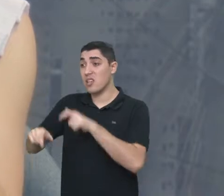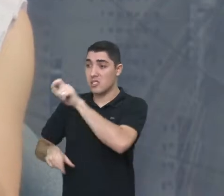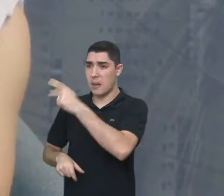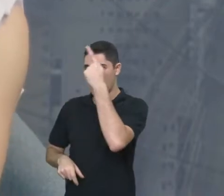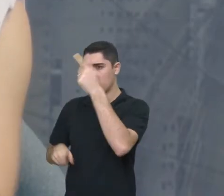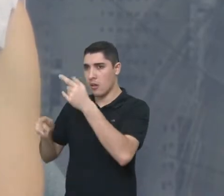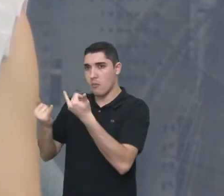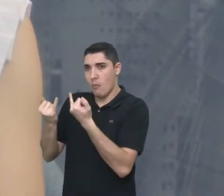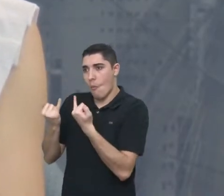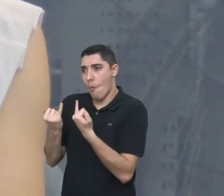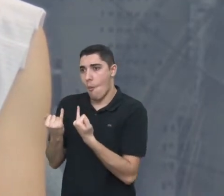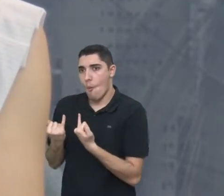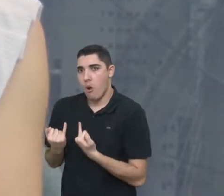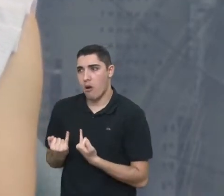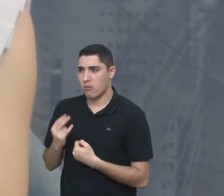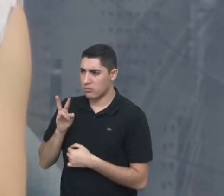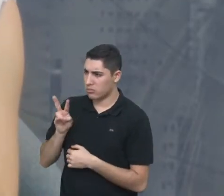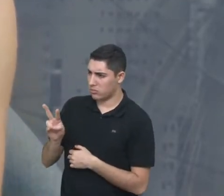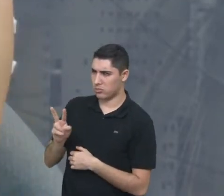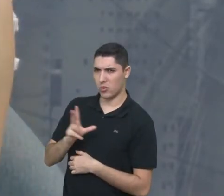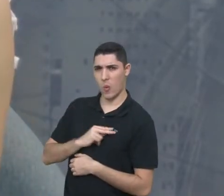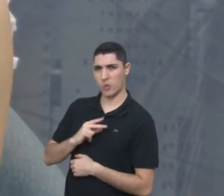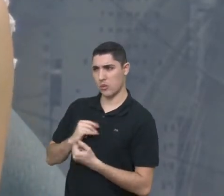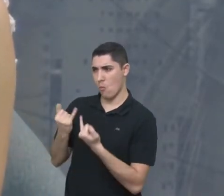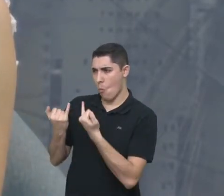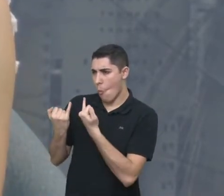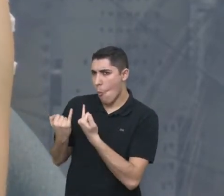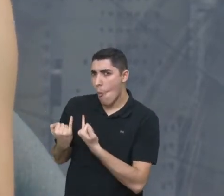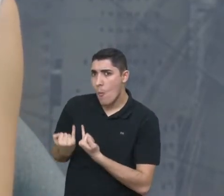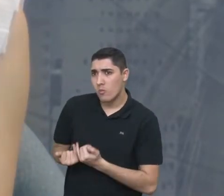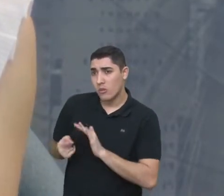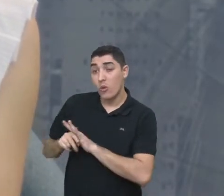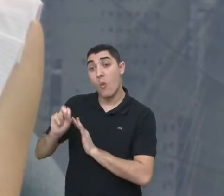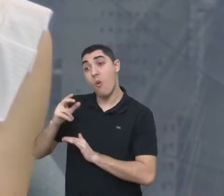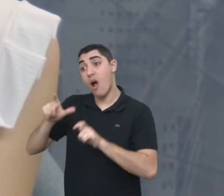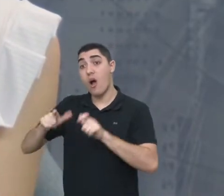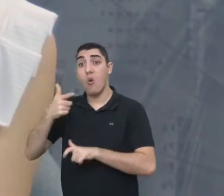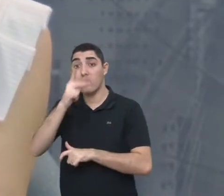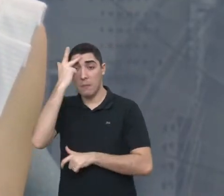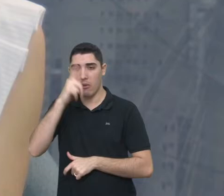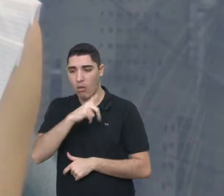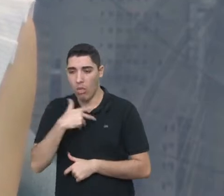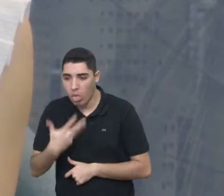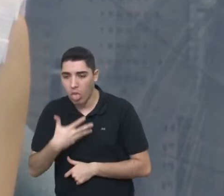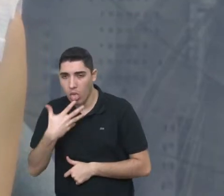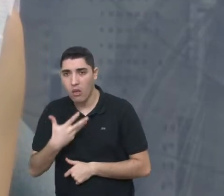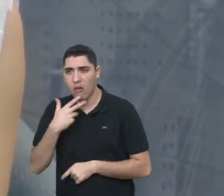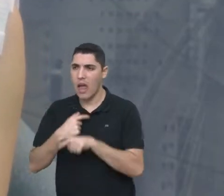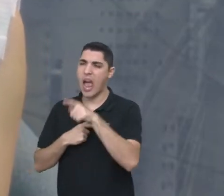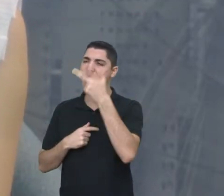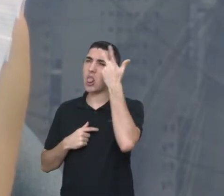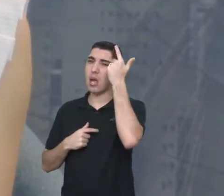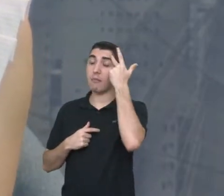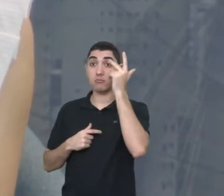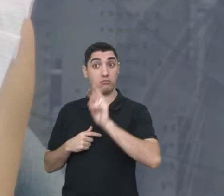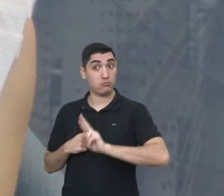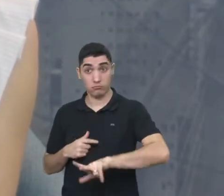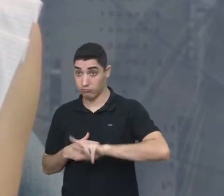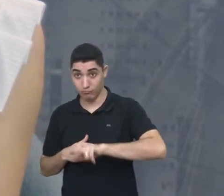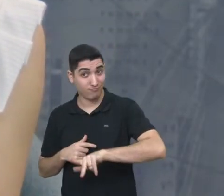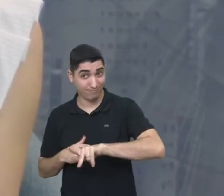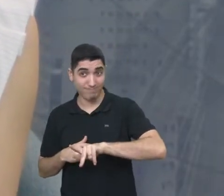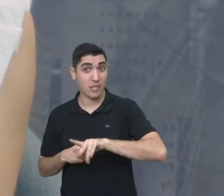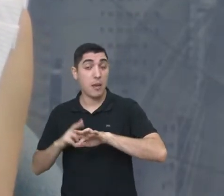né, esquelética, que está desnutrida, ou aquela pessoa que vomita, e não necessariamente é isso, né? A pessoa